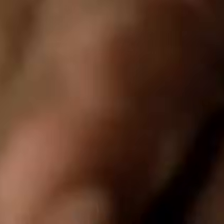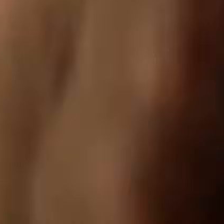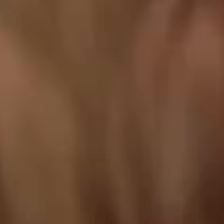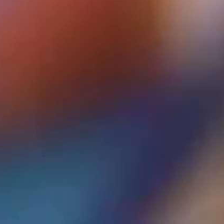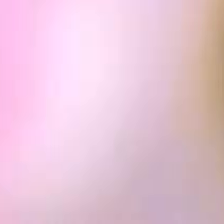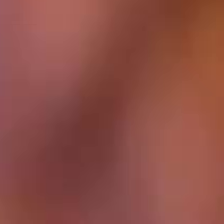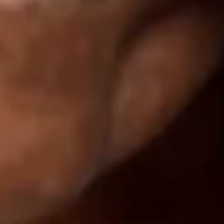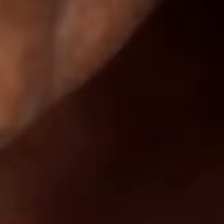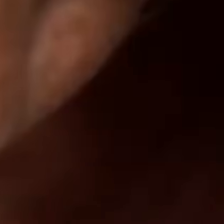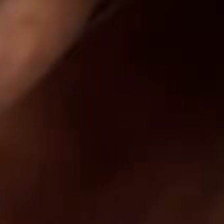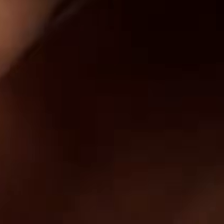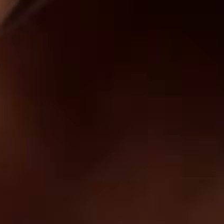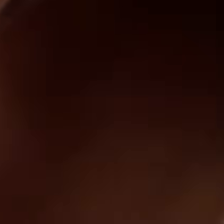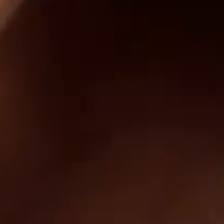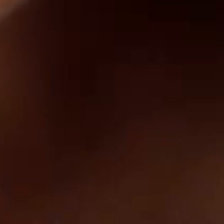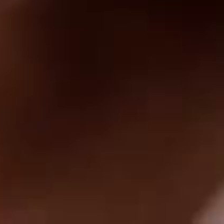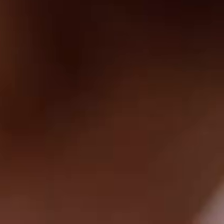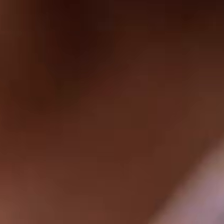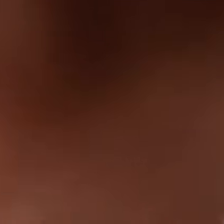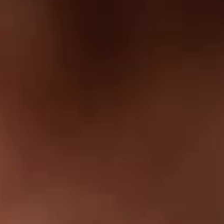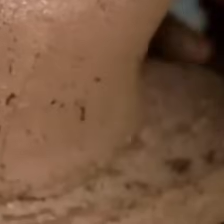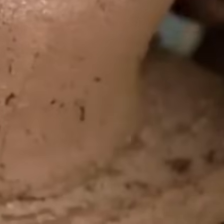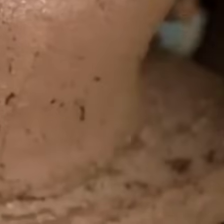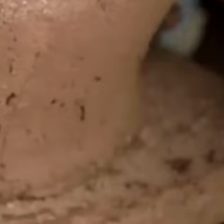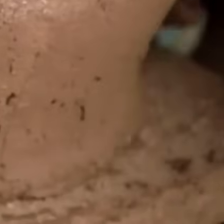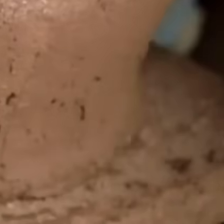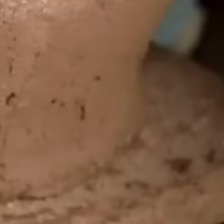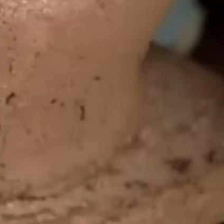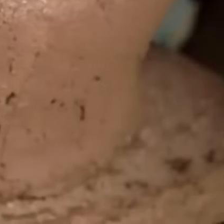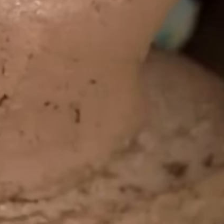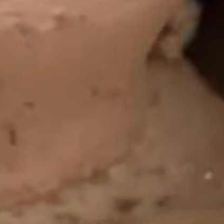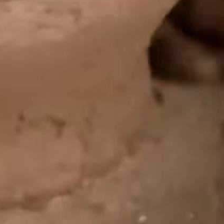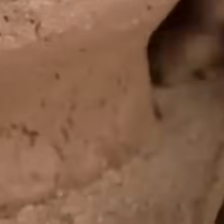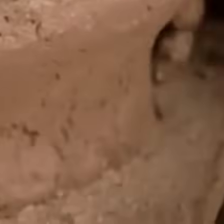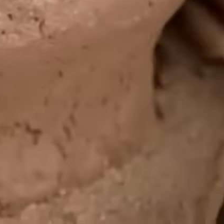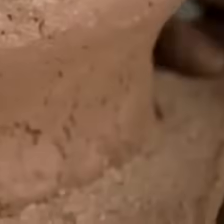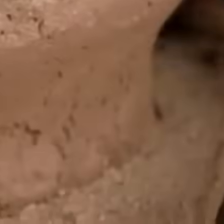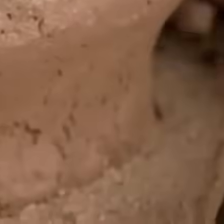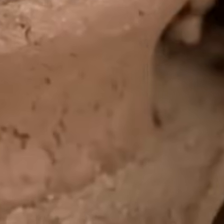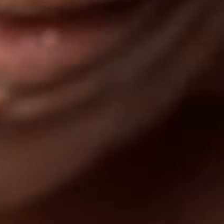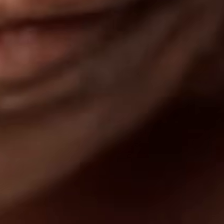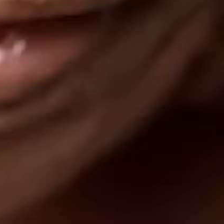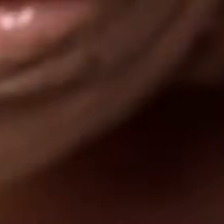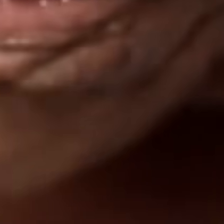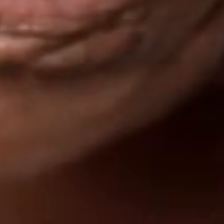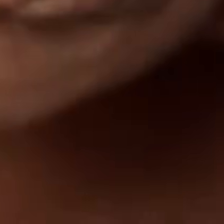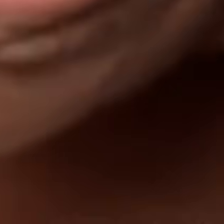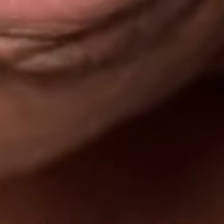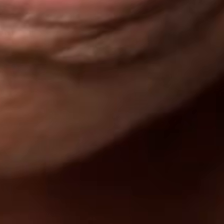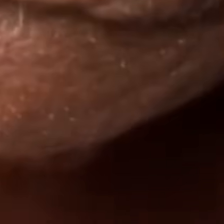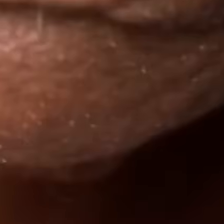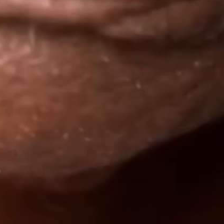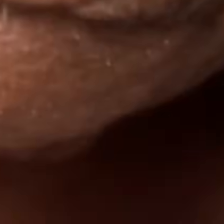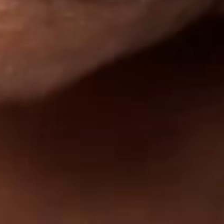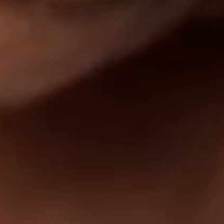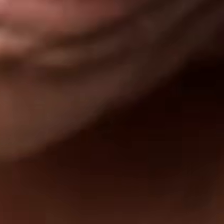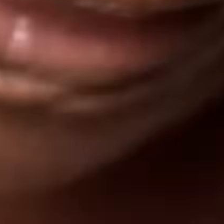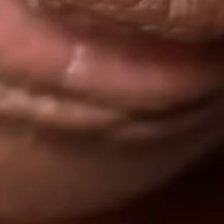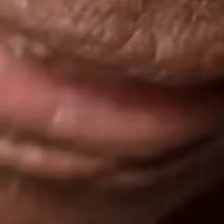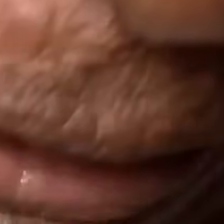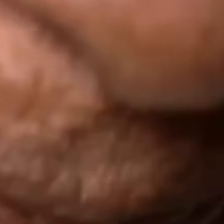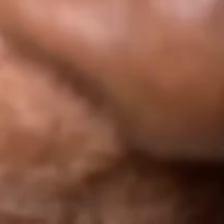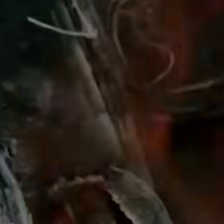sua roupa. Balança a sua roupa, balança a sua roupa. Chegou do nacador,